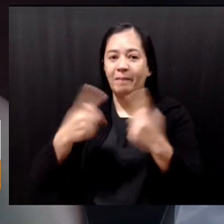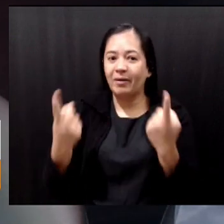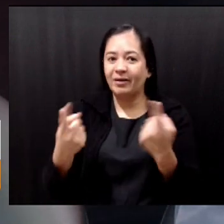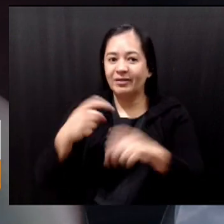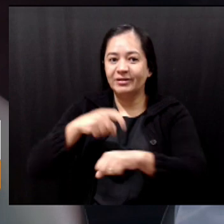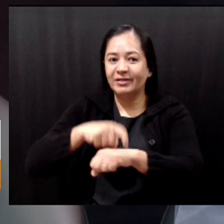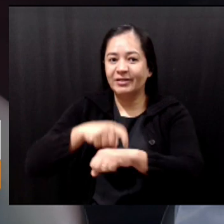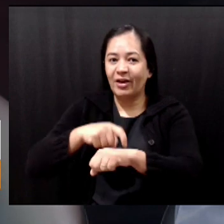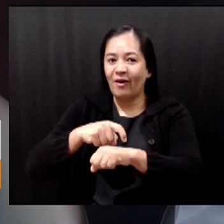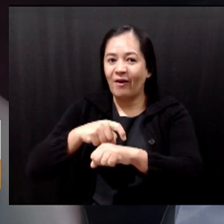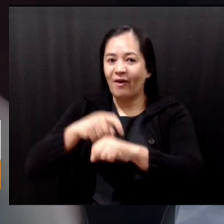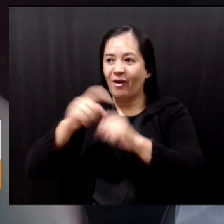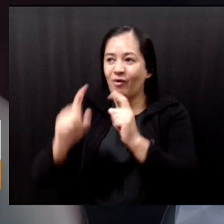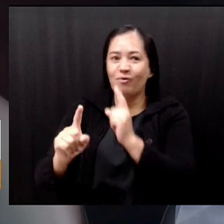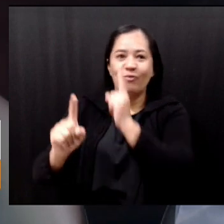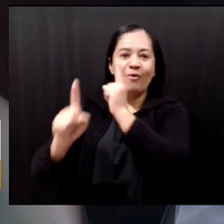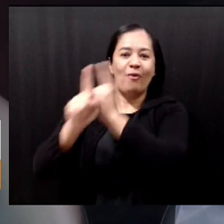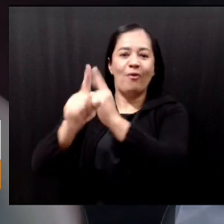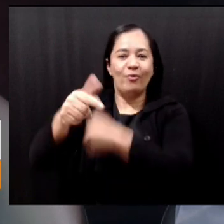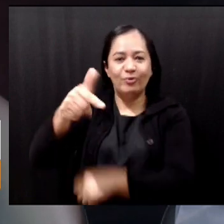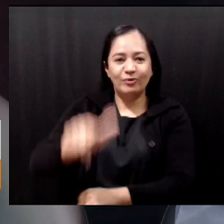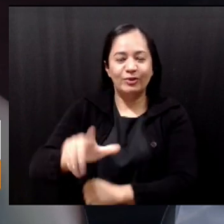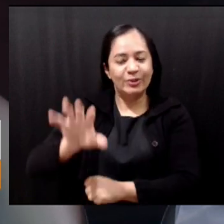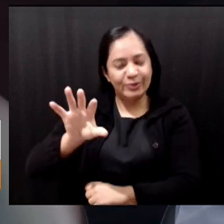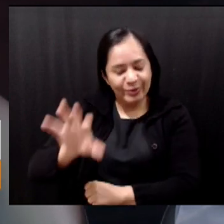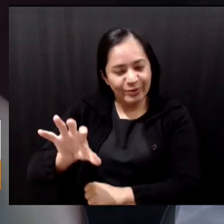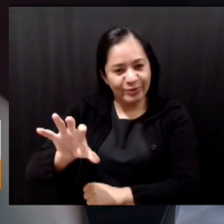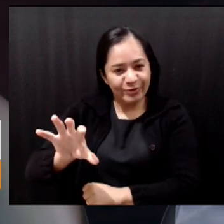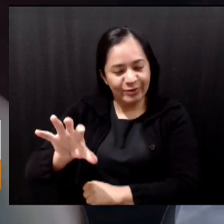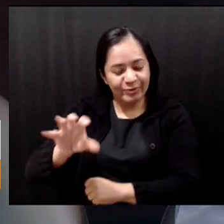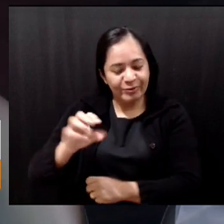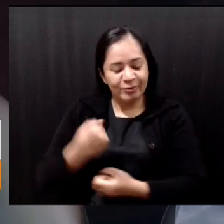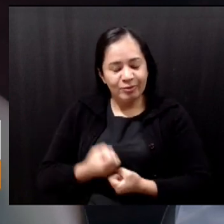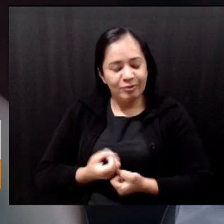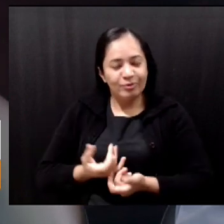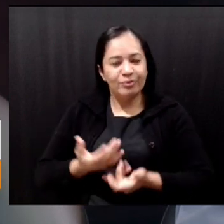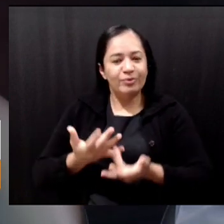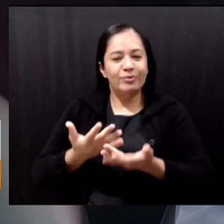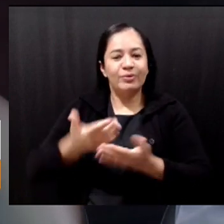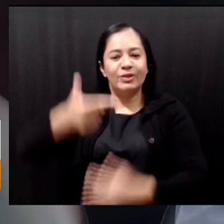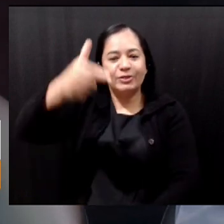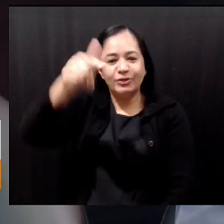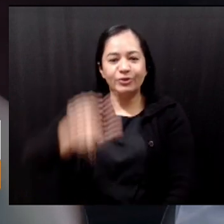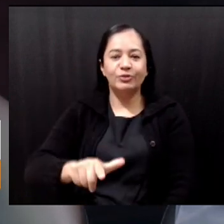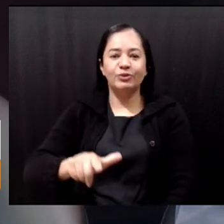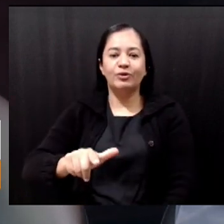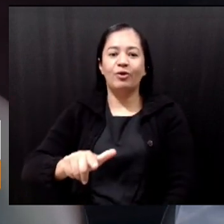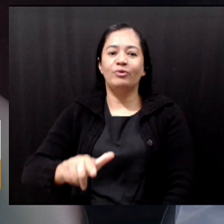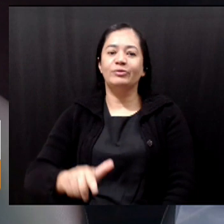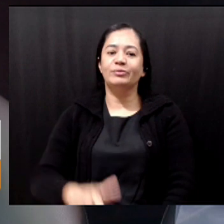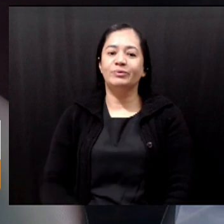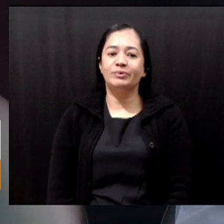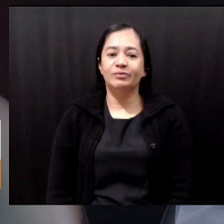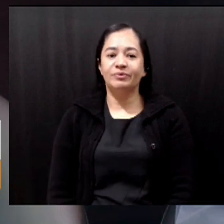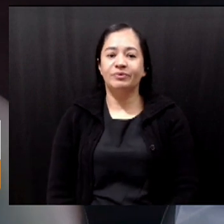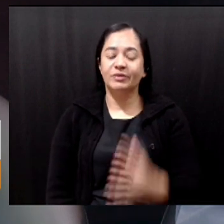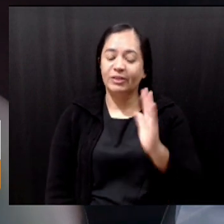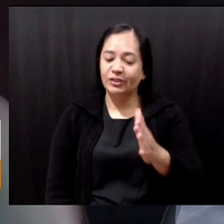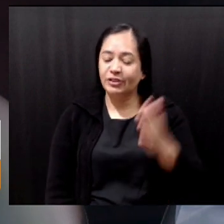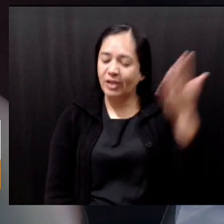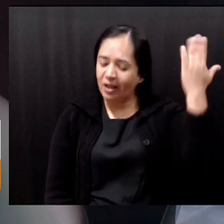trombam novamente, isso floresce, isso traz toda uma carga sentimental que já foi construída,